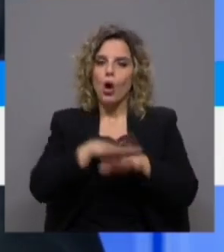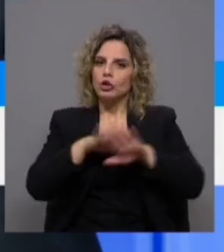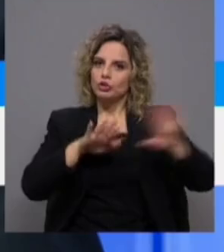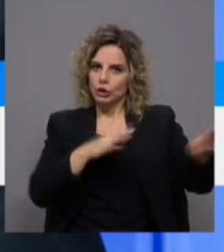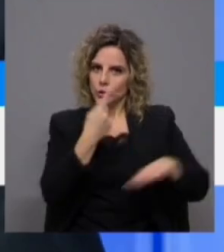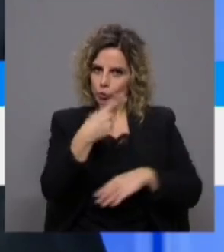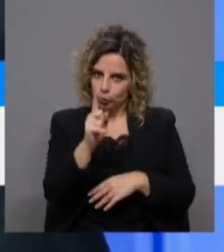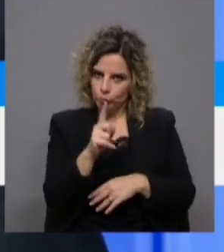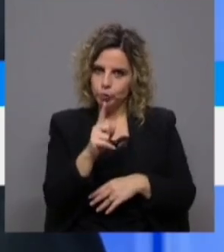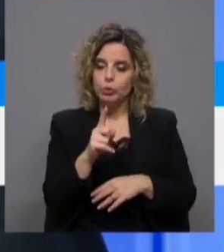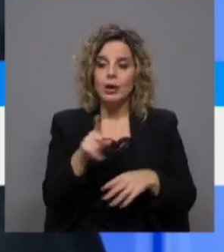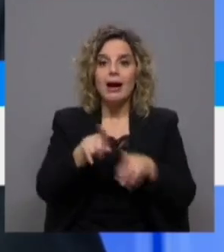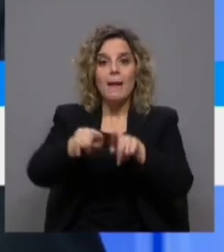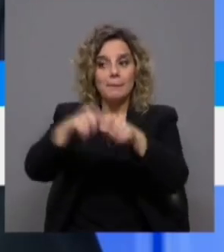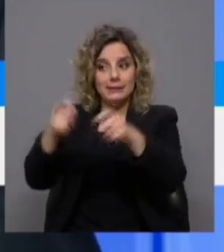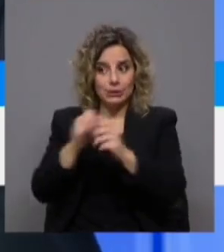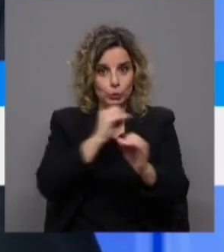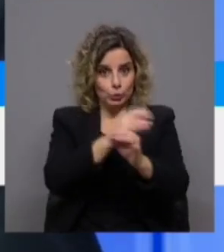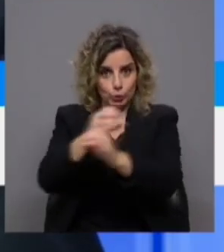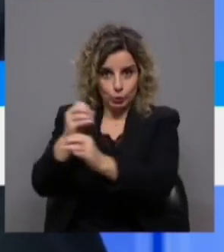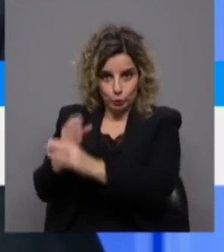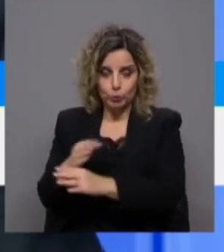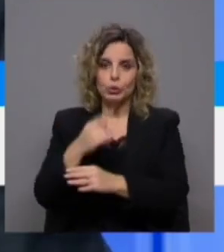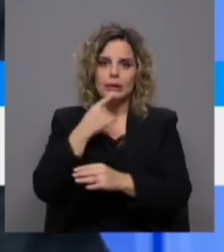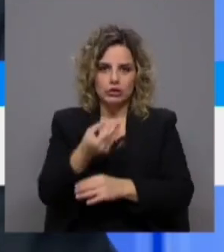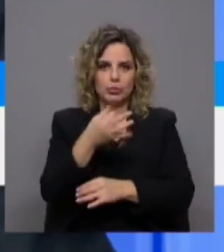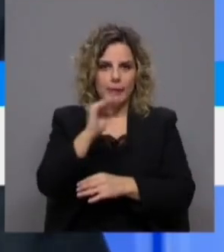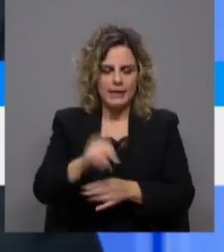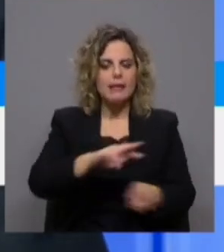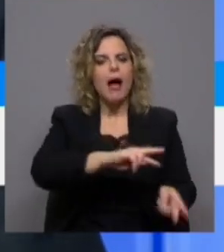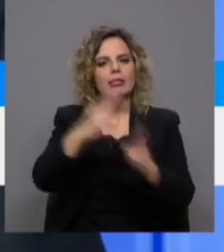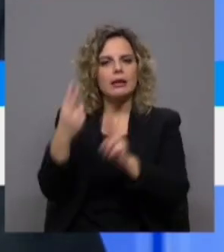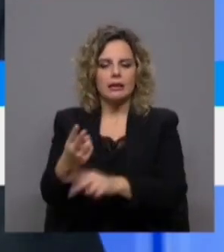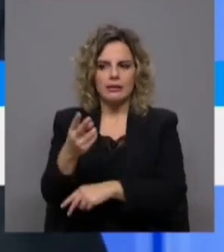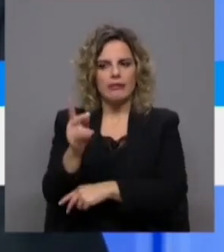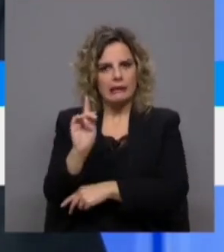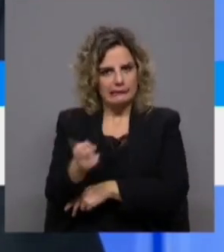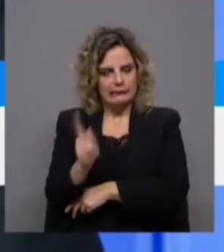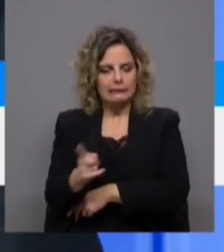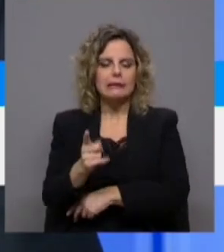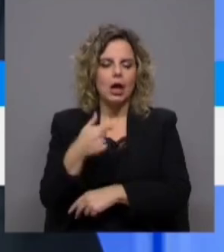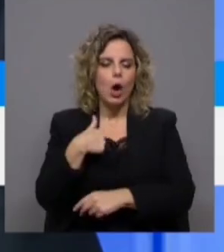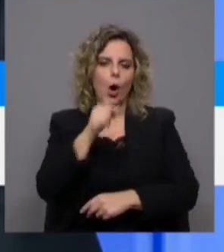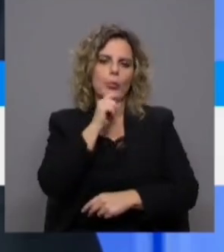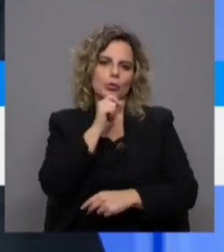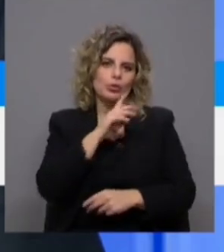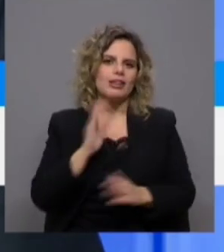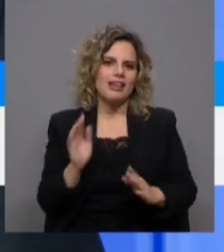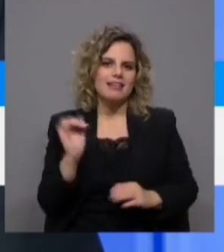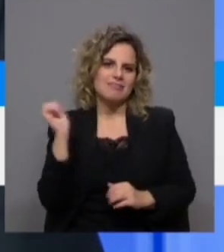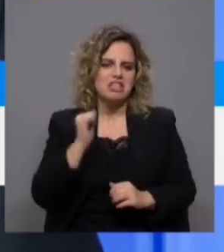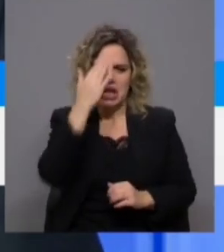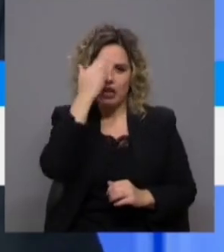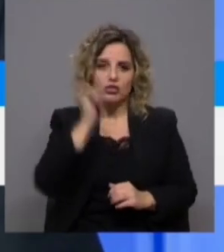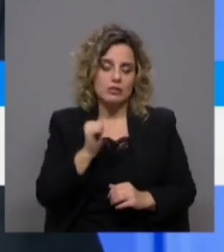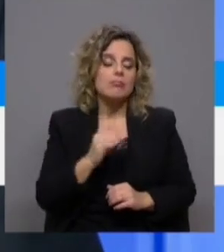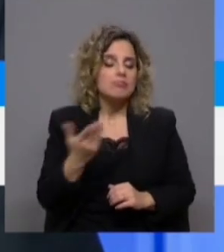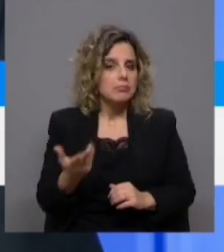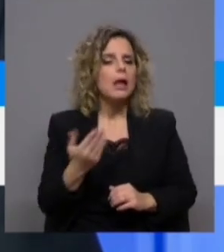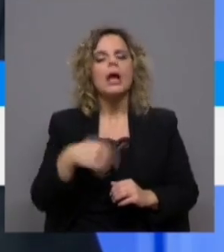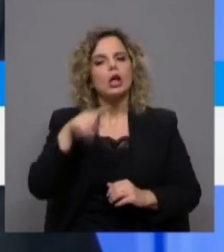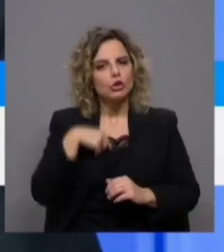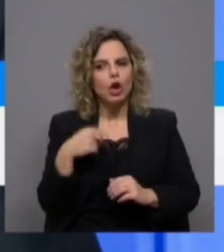conseguirem mostrar que são raramente alternativa PS não tenho dúvida que aí uma oportunidade a parte da construção